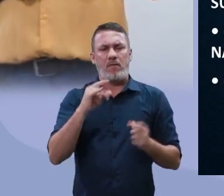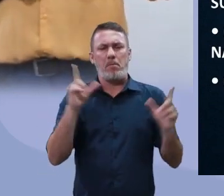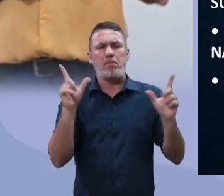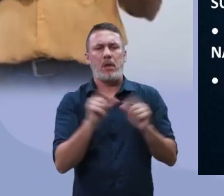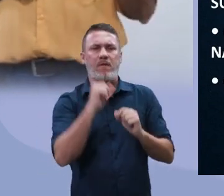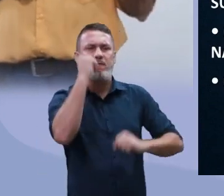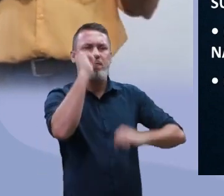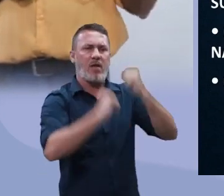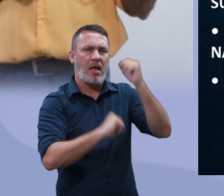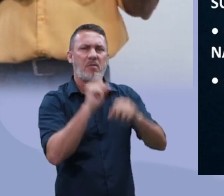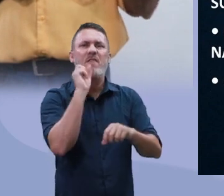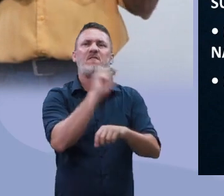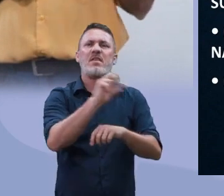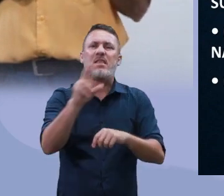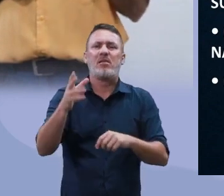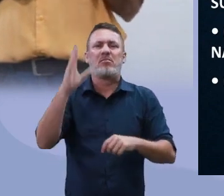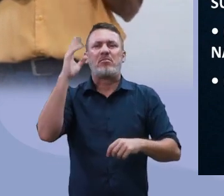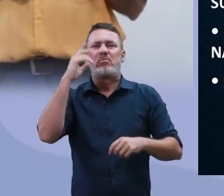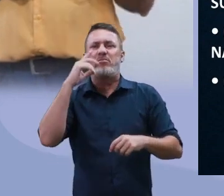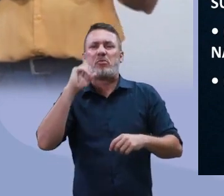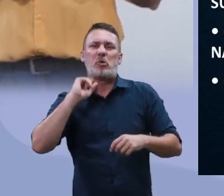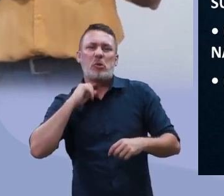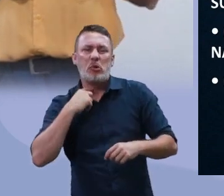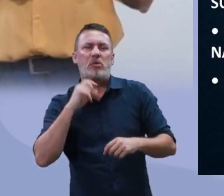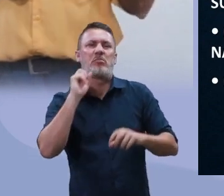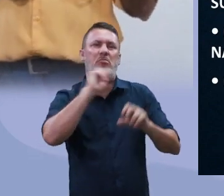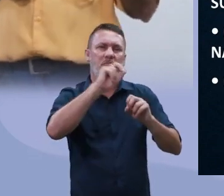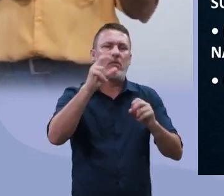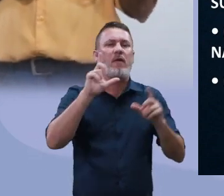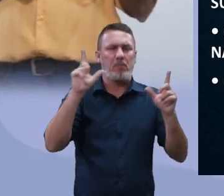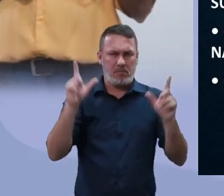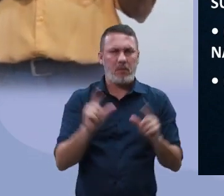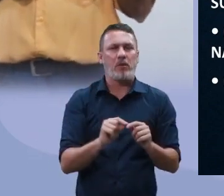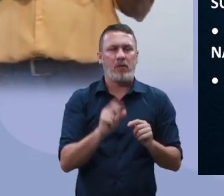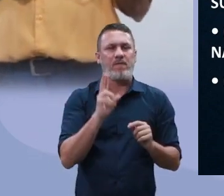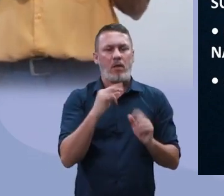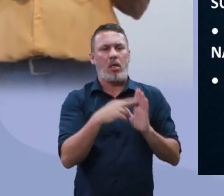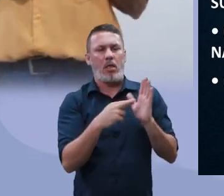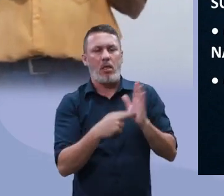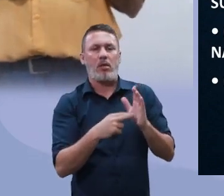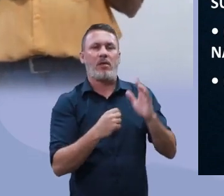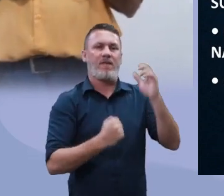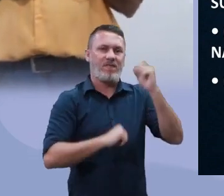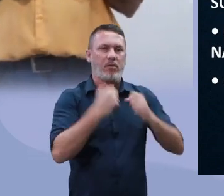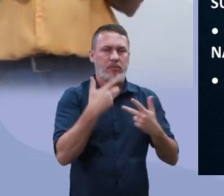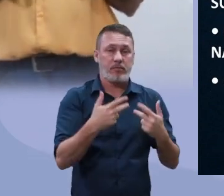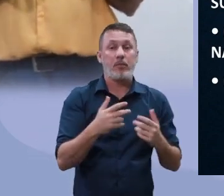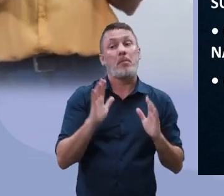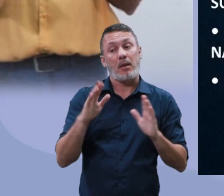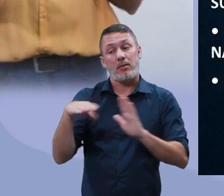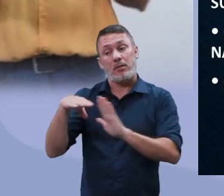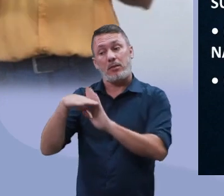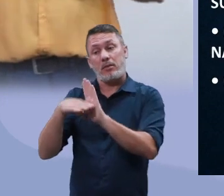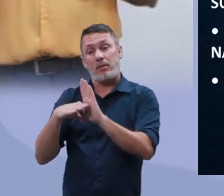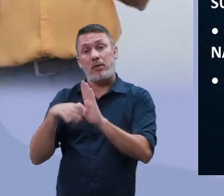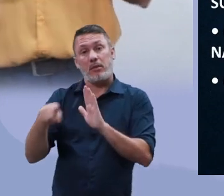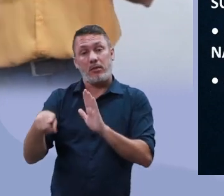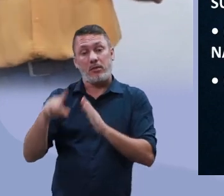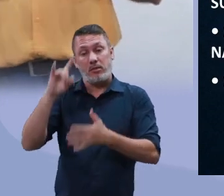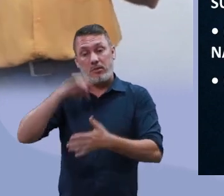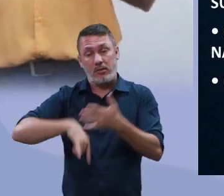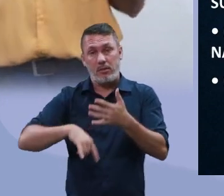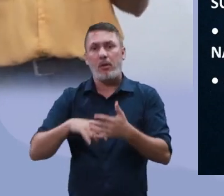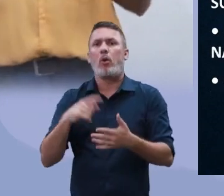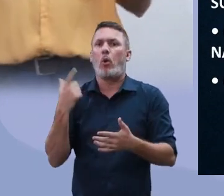prontificavam-se a reduzir as suas emissões de dióxido e trióxido de carbono. E aí o que acontece? Né, esse protocolo